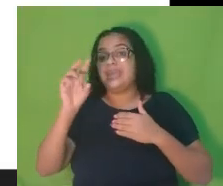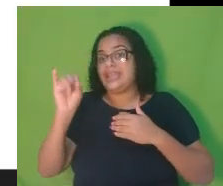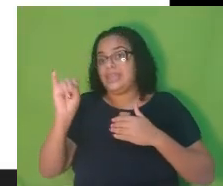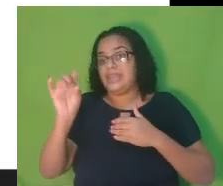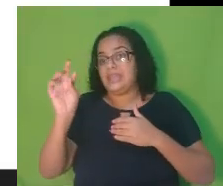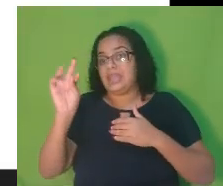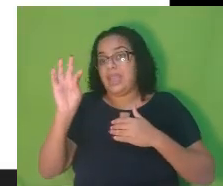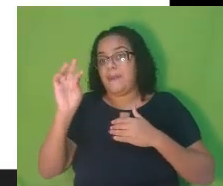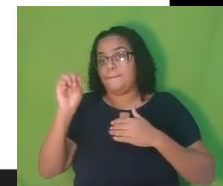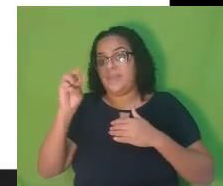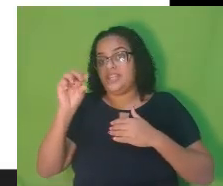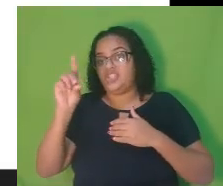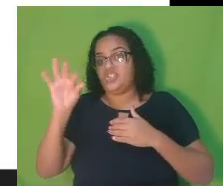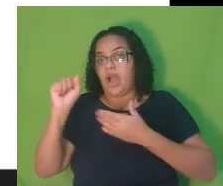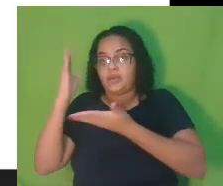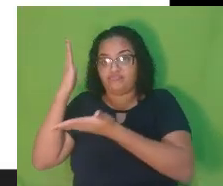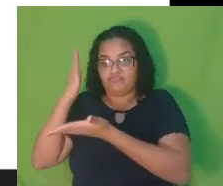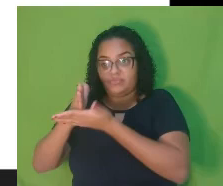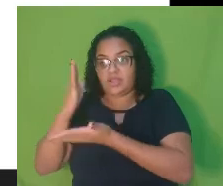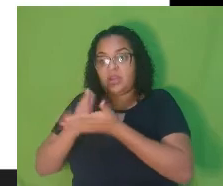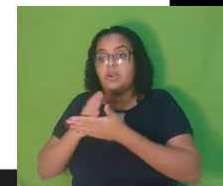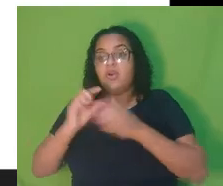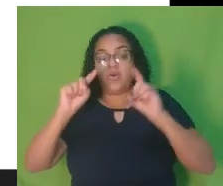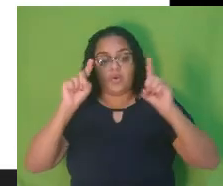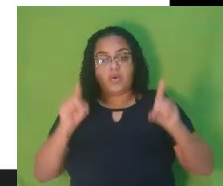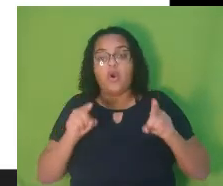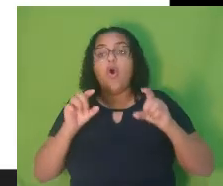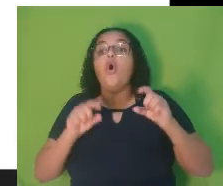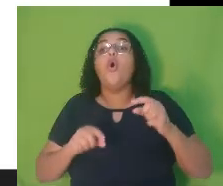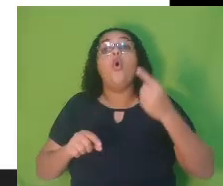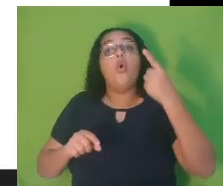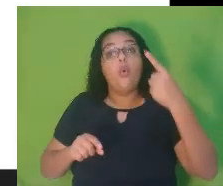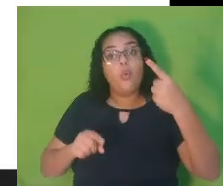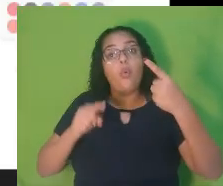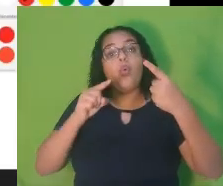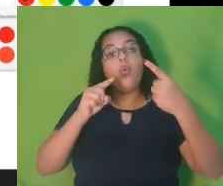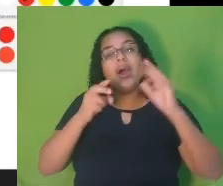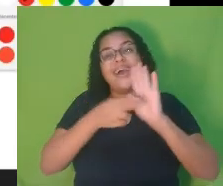aqui agora é esse número 1,2.